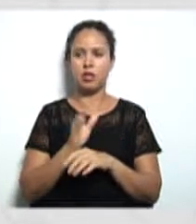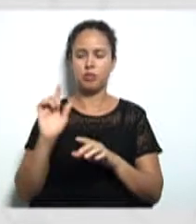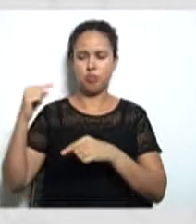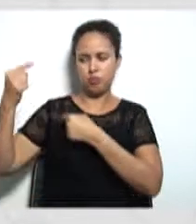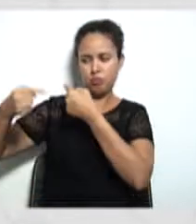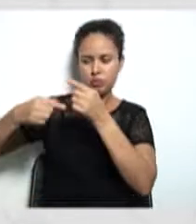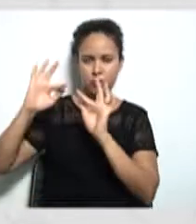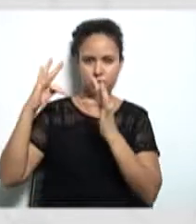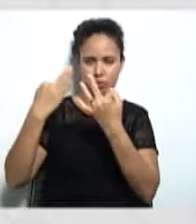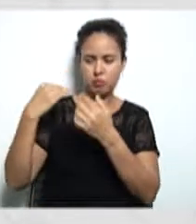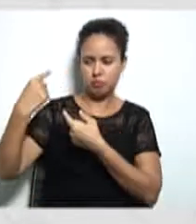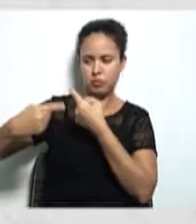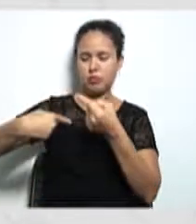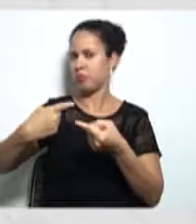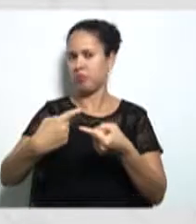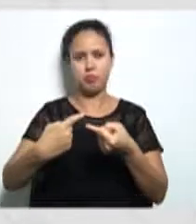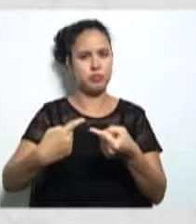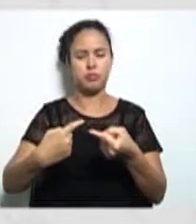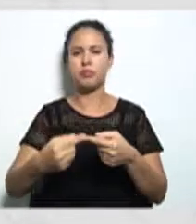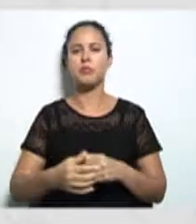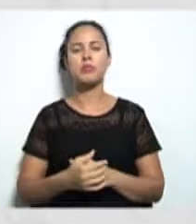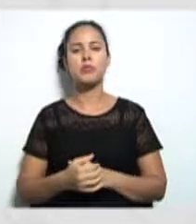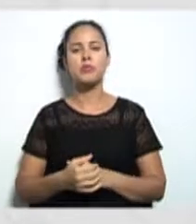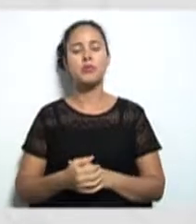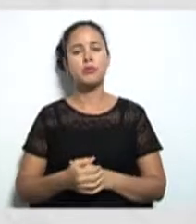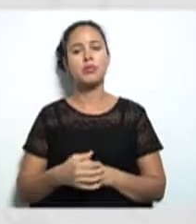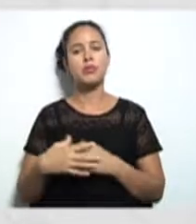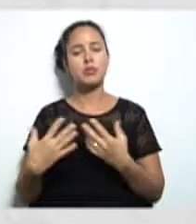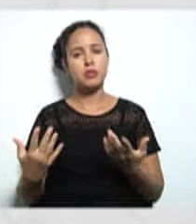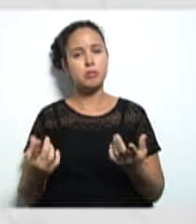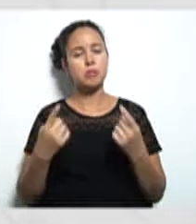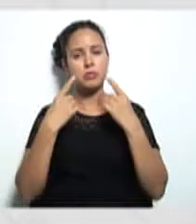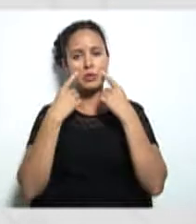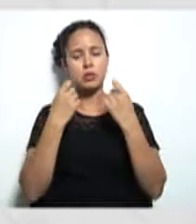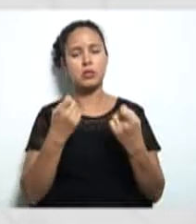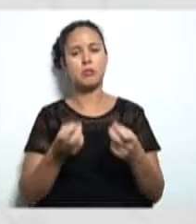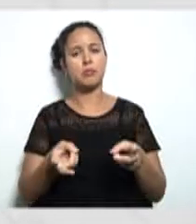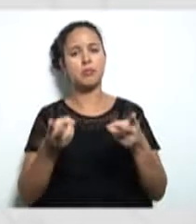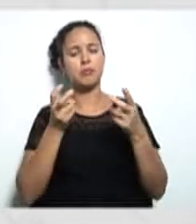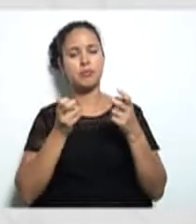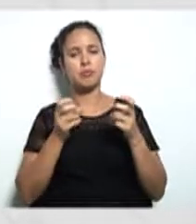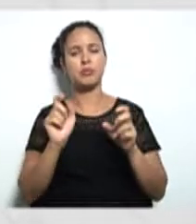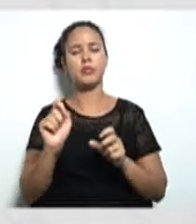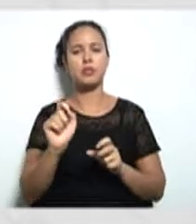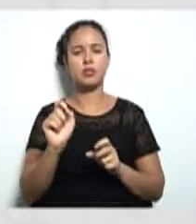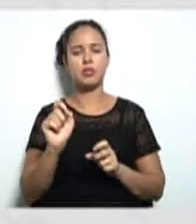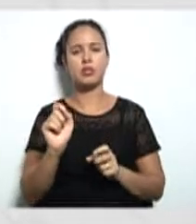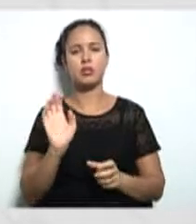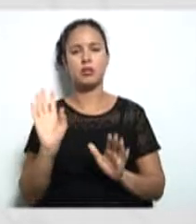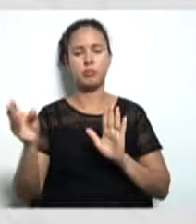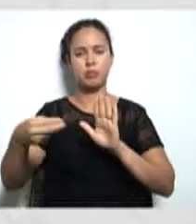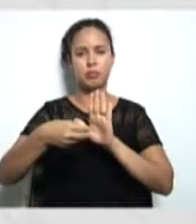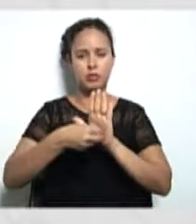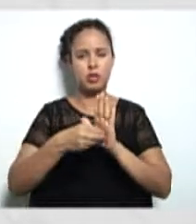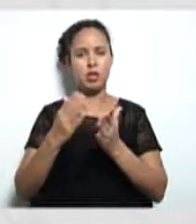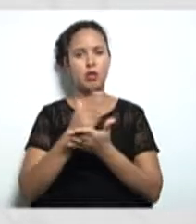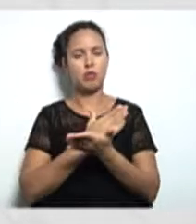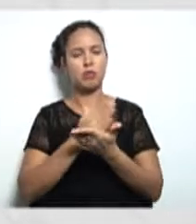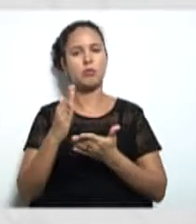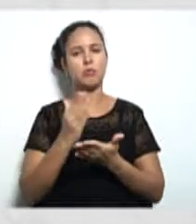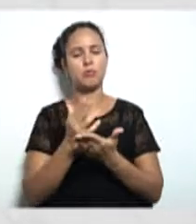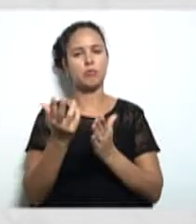geração. É interessante notar nessa apresentação nossa, professora, que aqui nós colocamos alguns ícones,